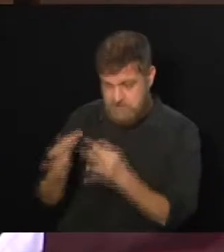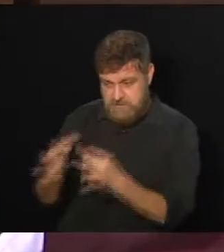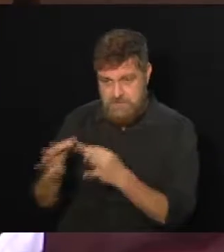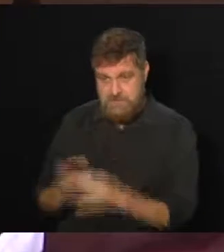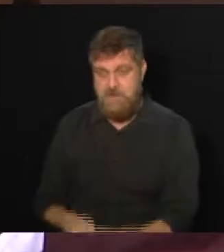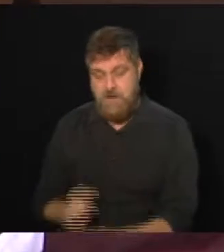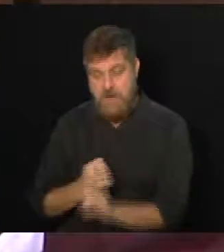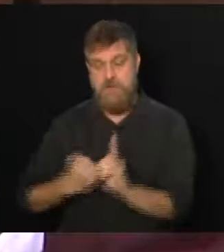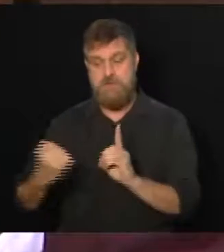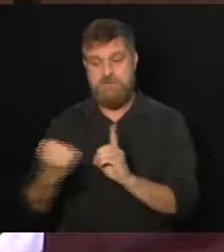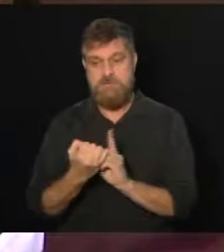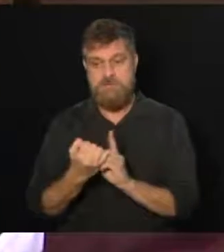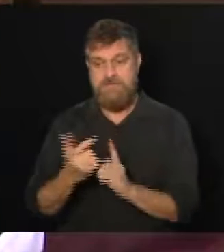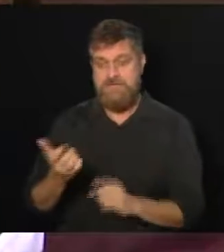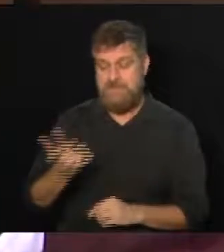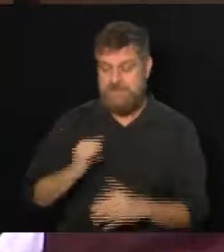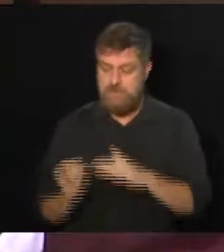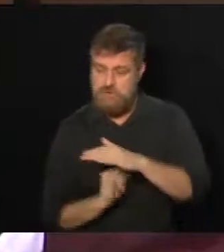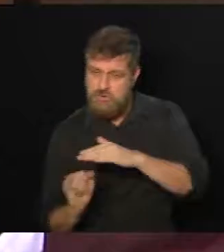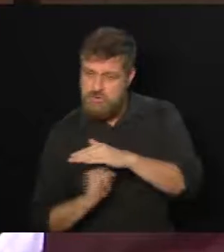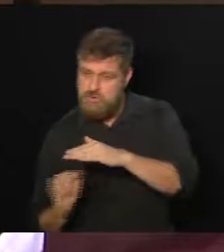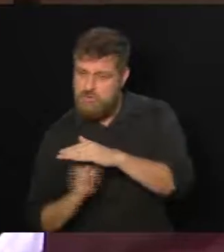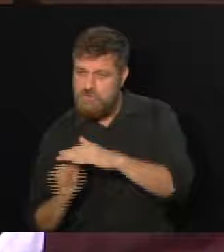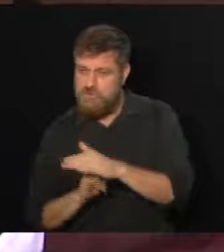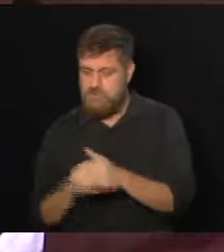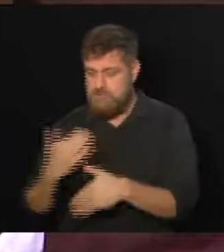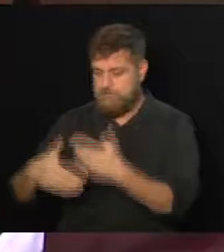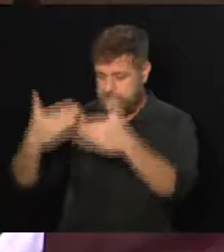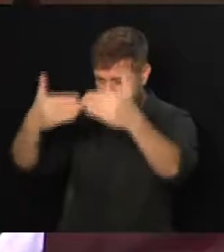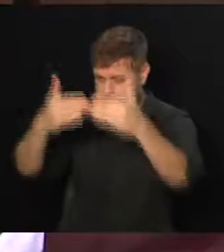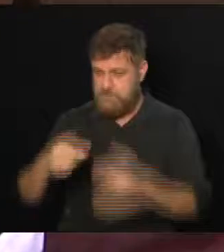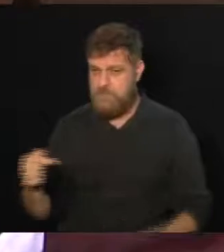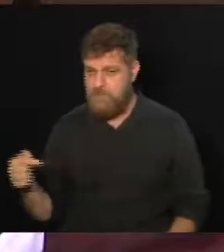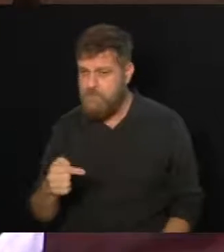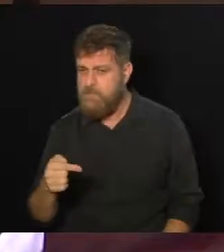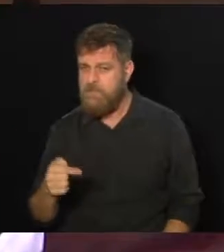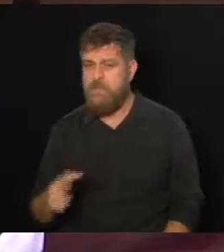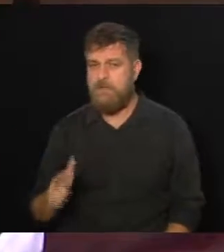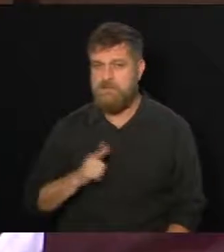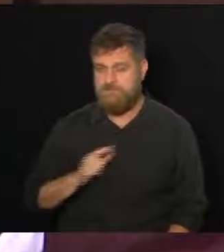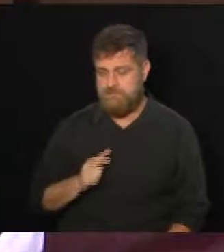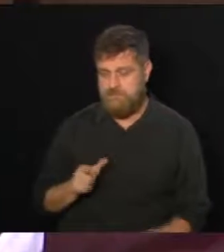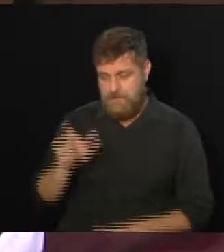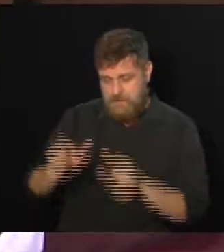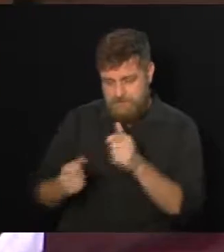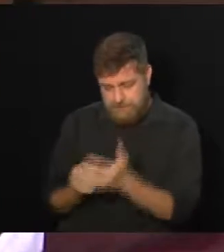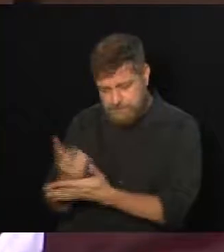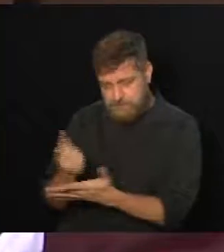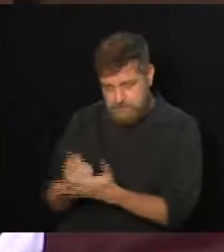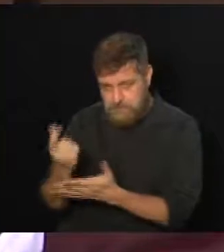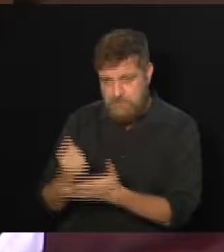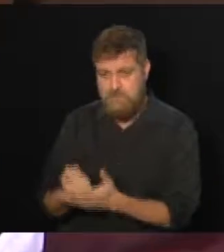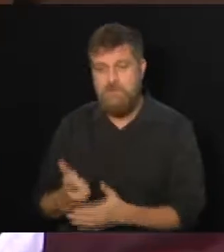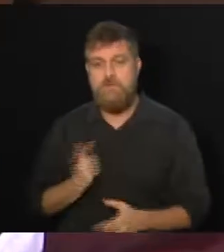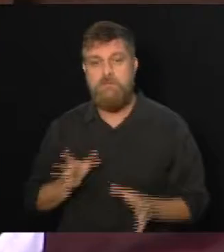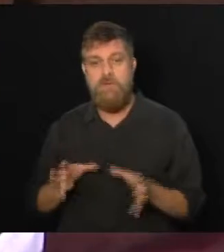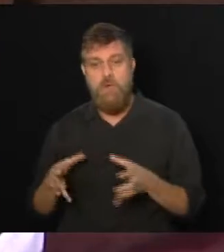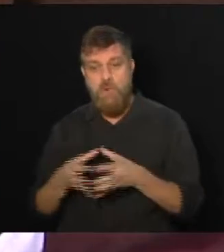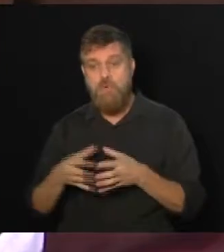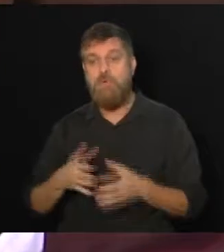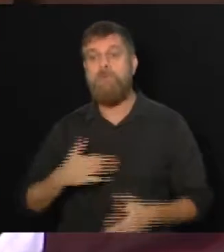social por alguns institutos, o Instituto de Desenvolvimento dos Consumidores, o movimento